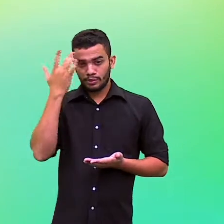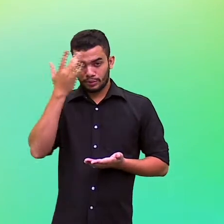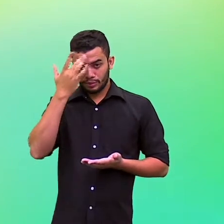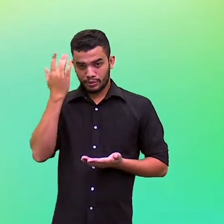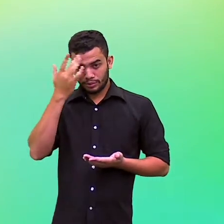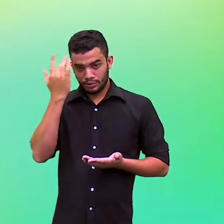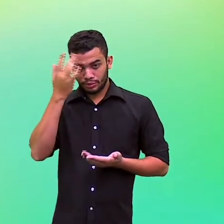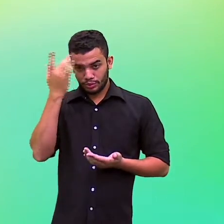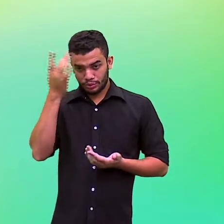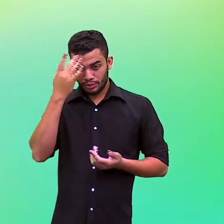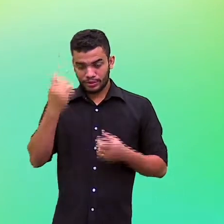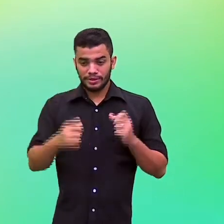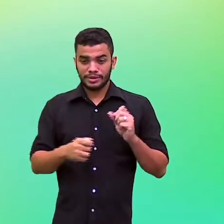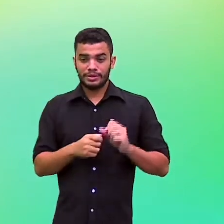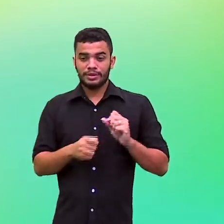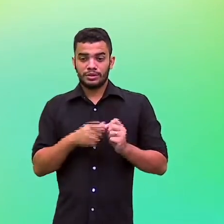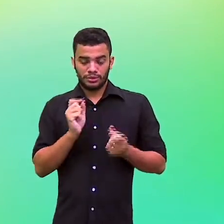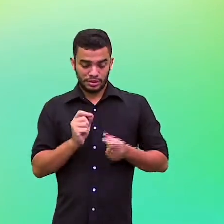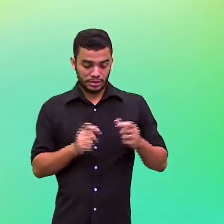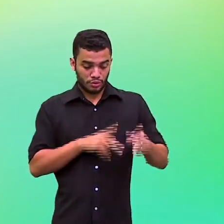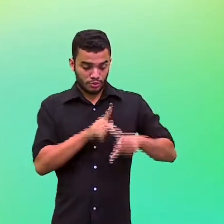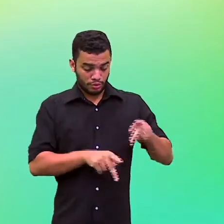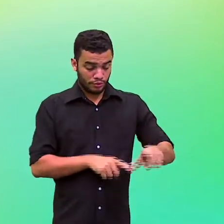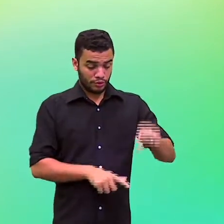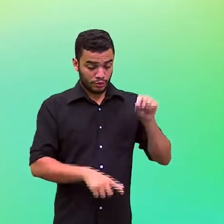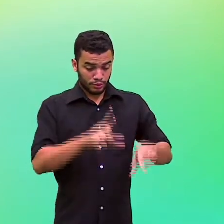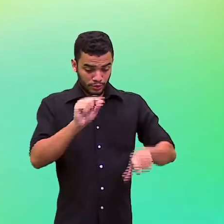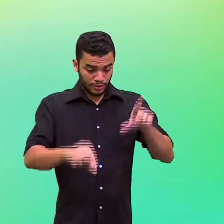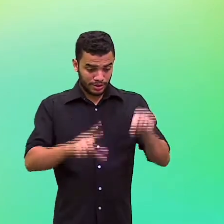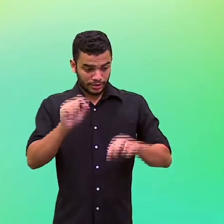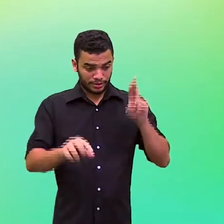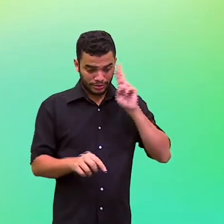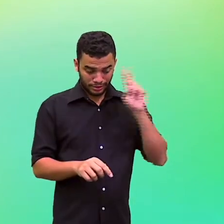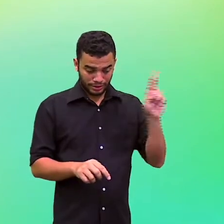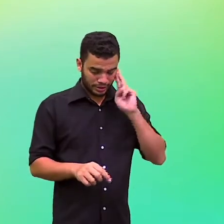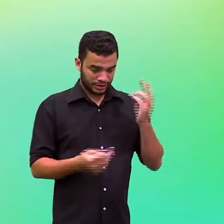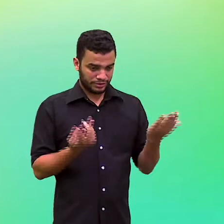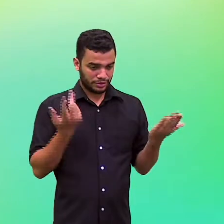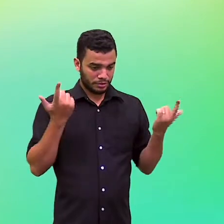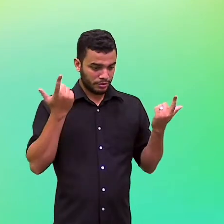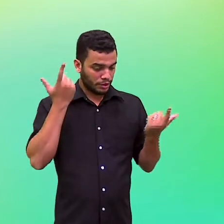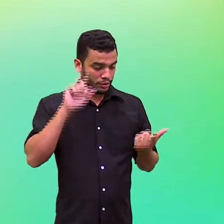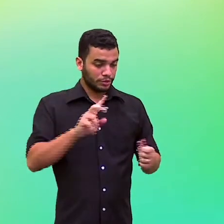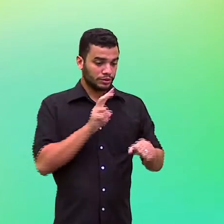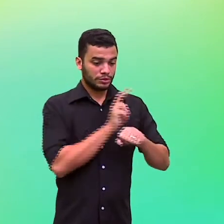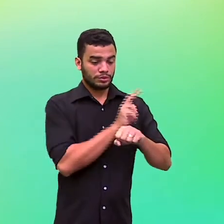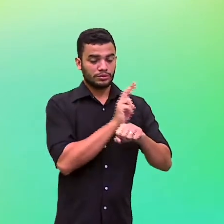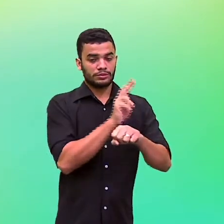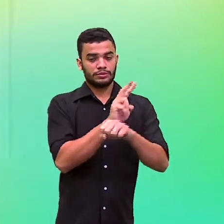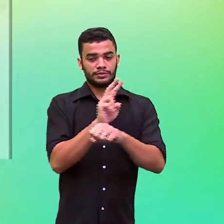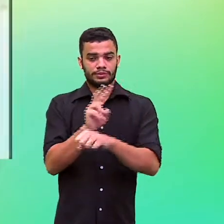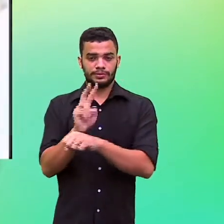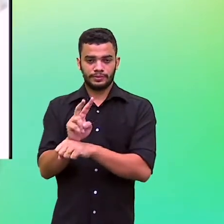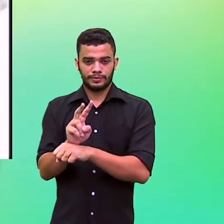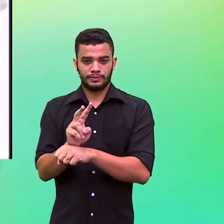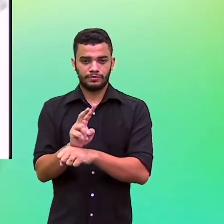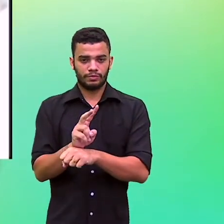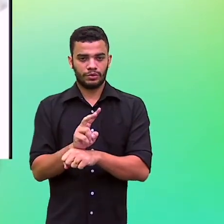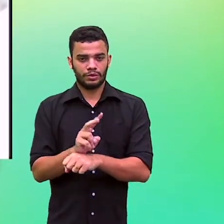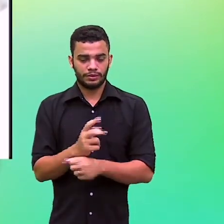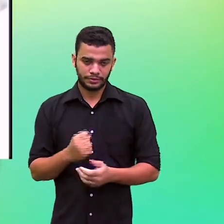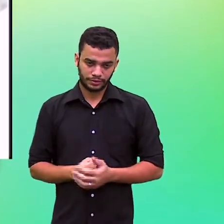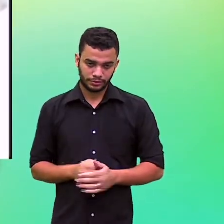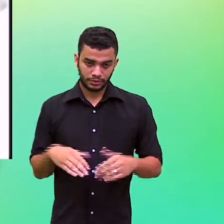líderes provisórios para governar o Brasil. Nesta época, o país já tinha novos